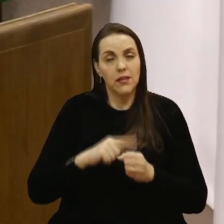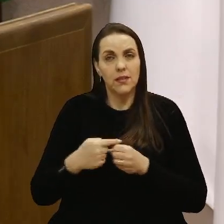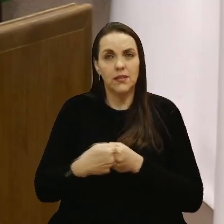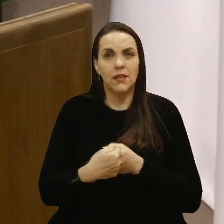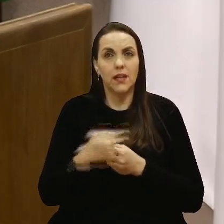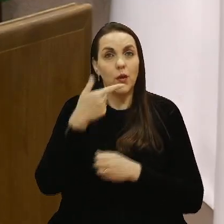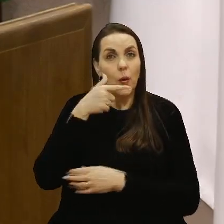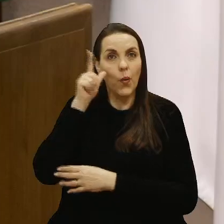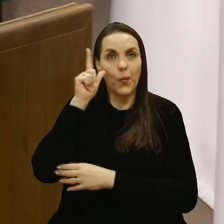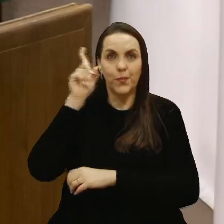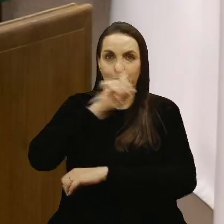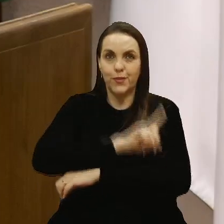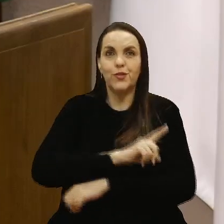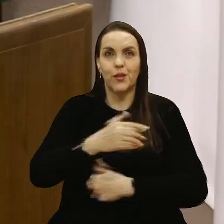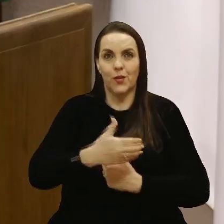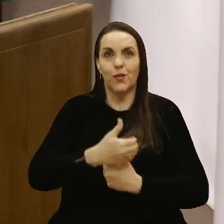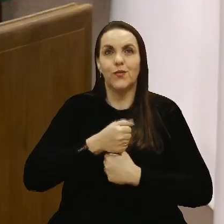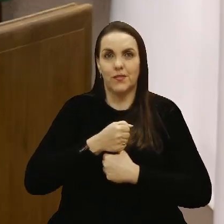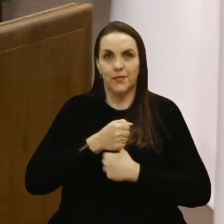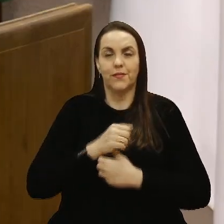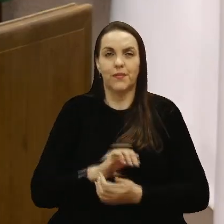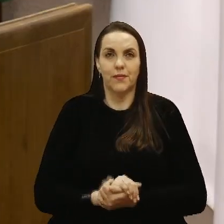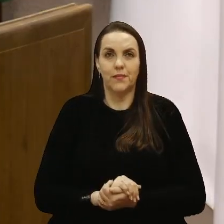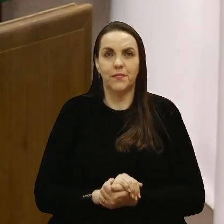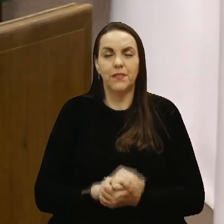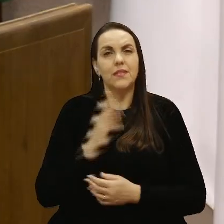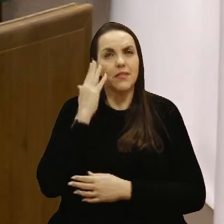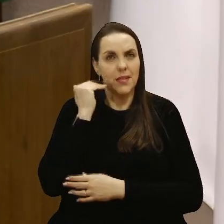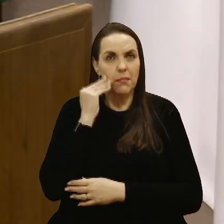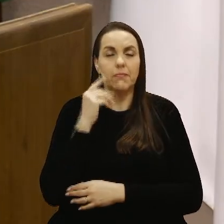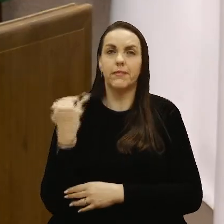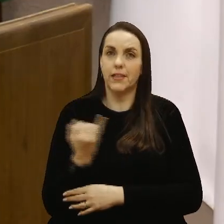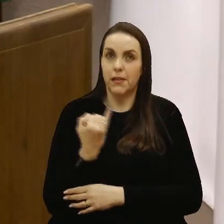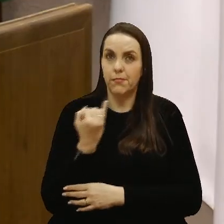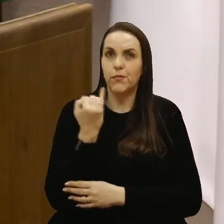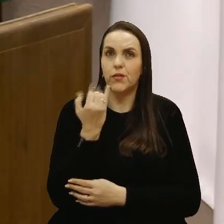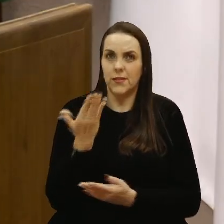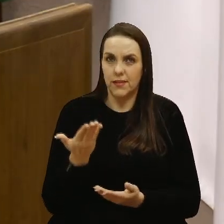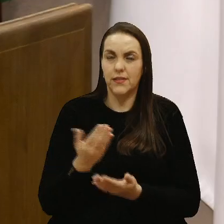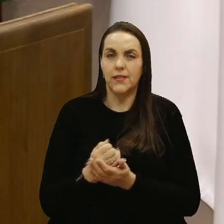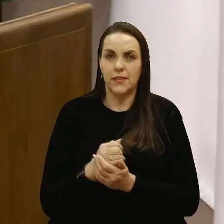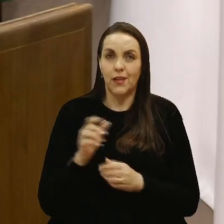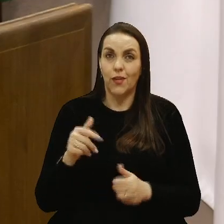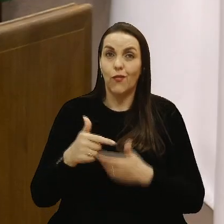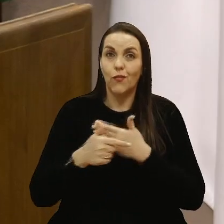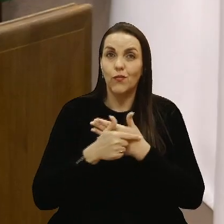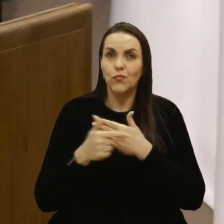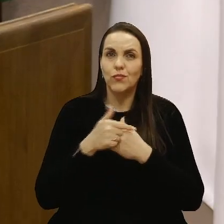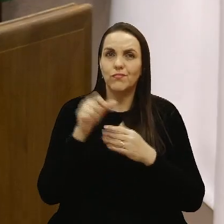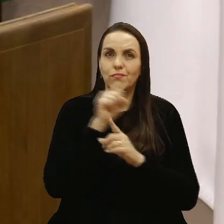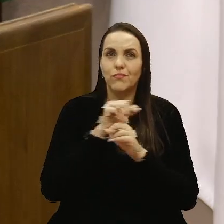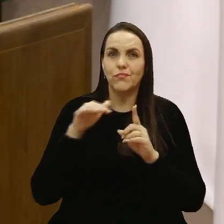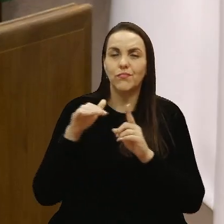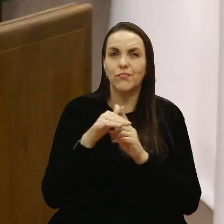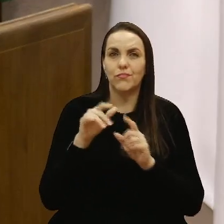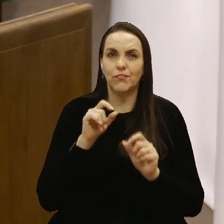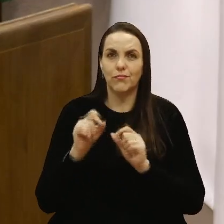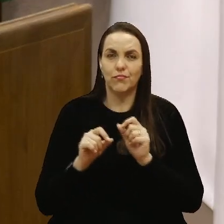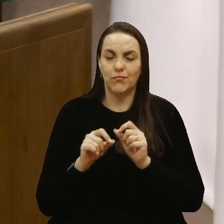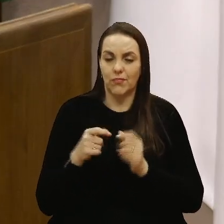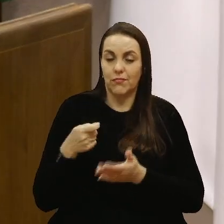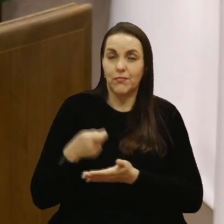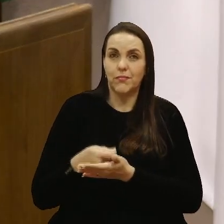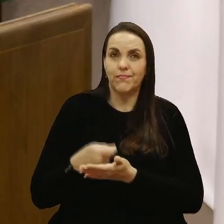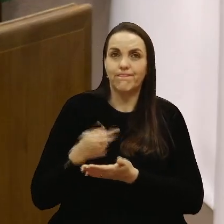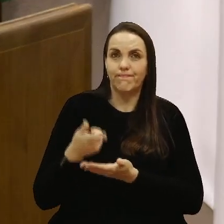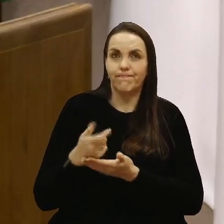porque ontem foi o dia do conselheiro tutelar e nós sabemos o quanto é importante essa função social que tem como dever proteger